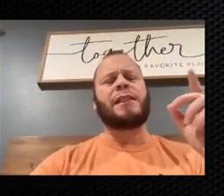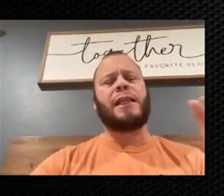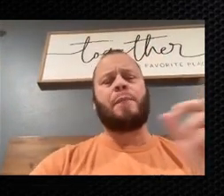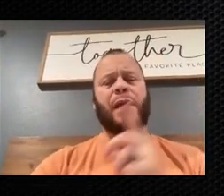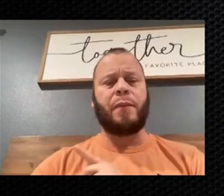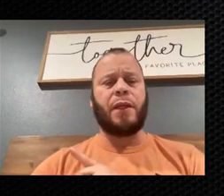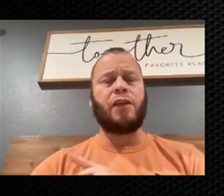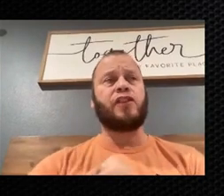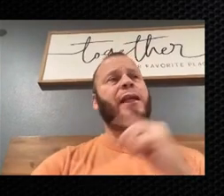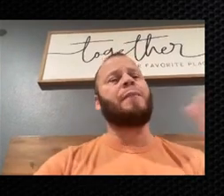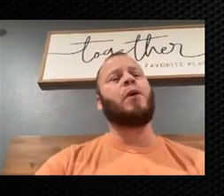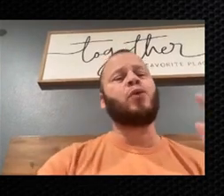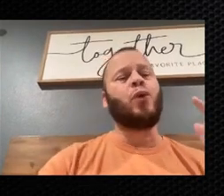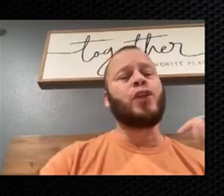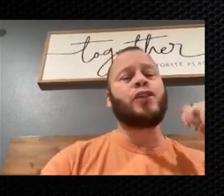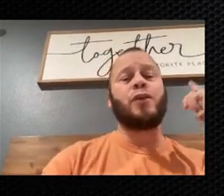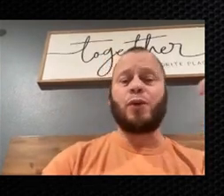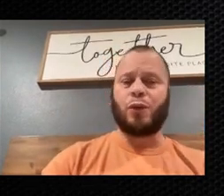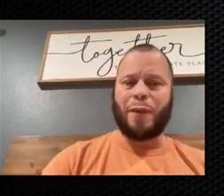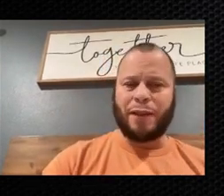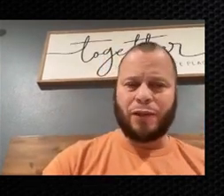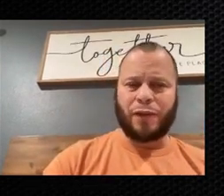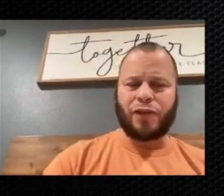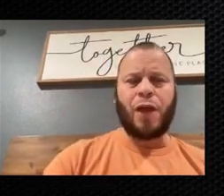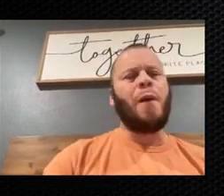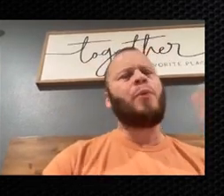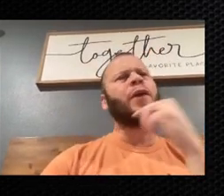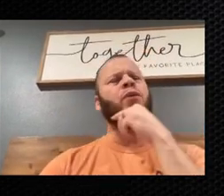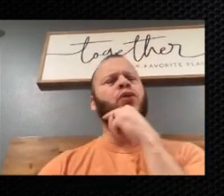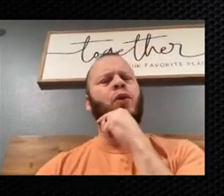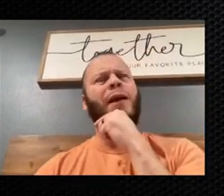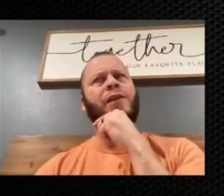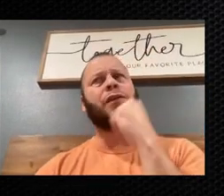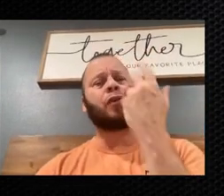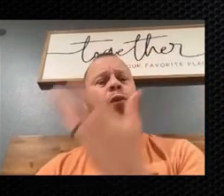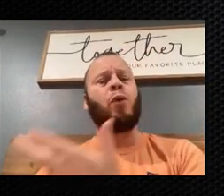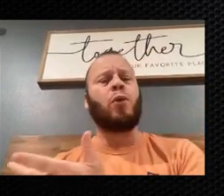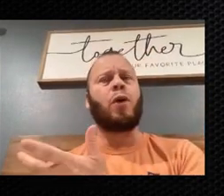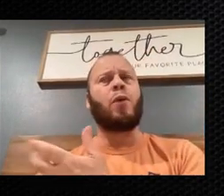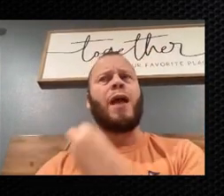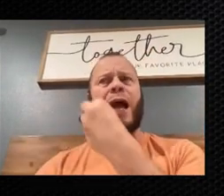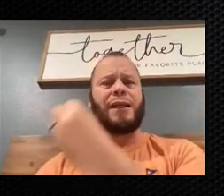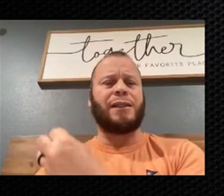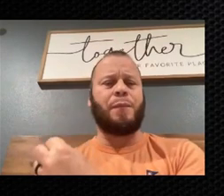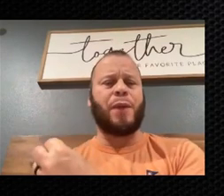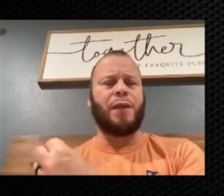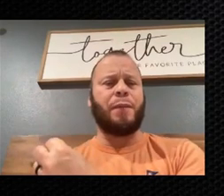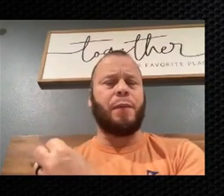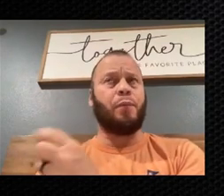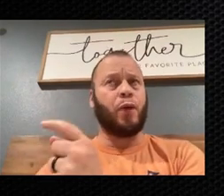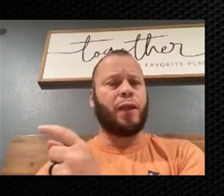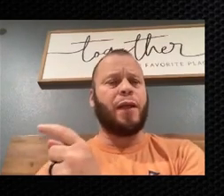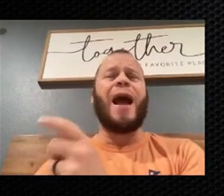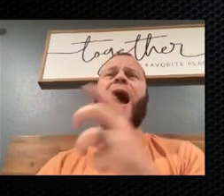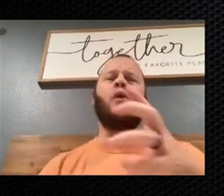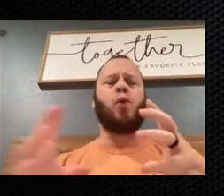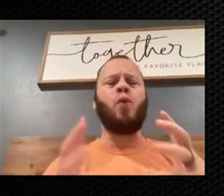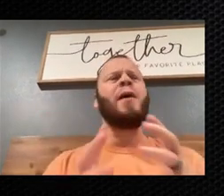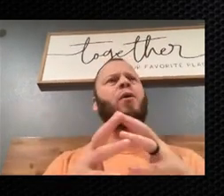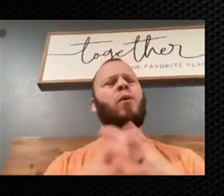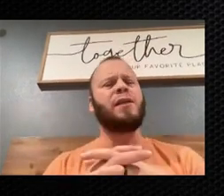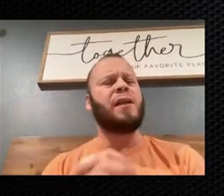que a cpmi está na mão dois globalistas Por que que os globalistas não colocam a CPI porque